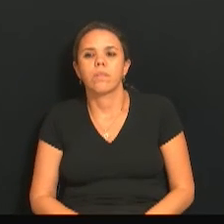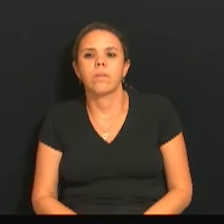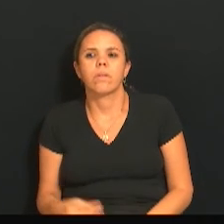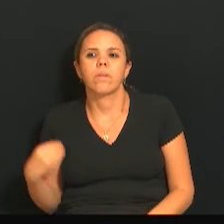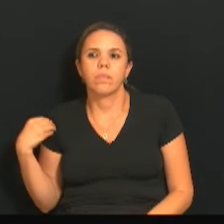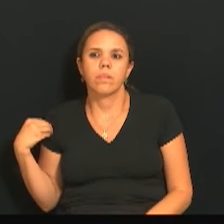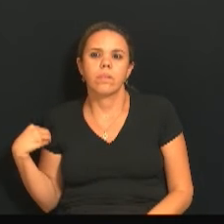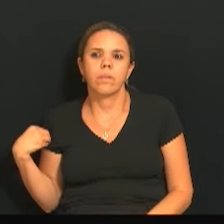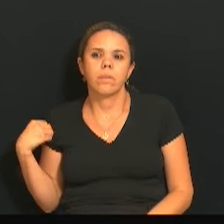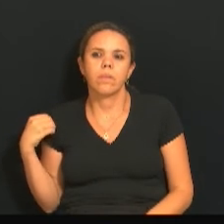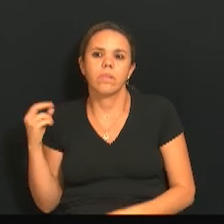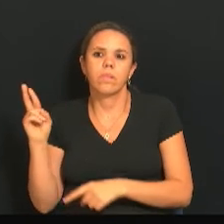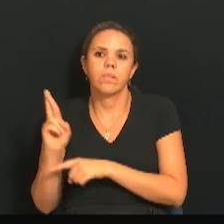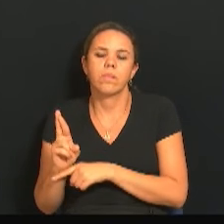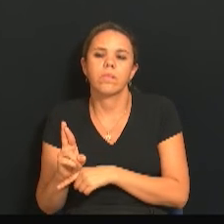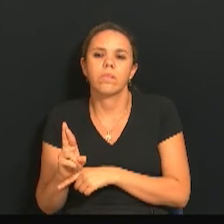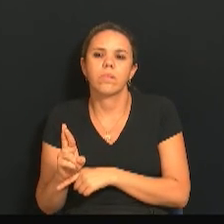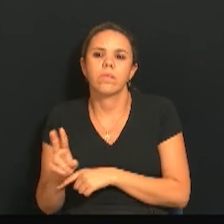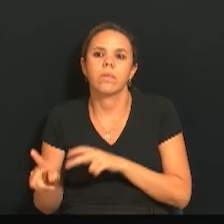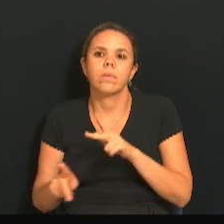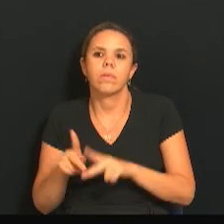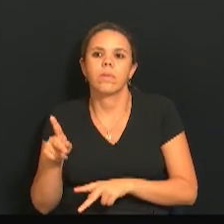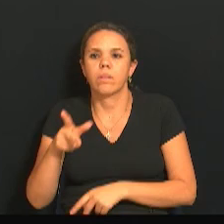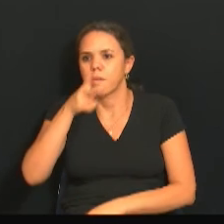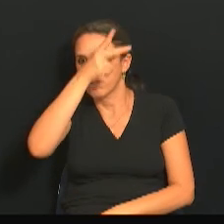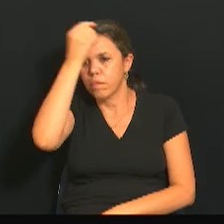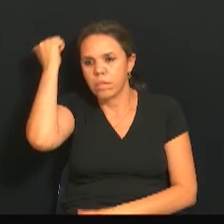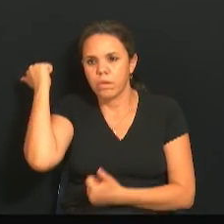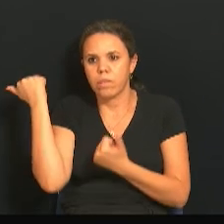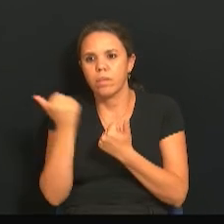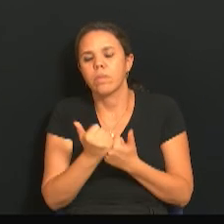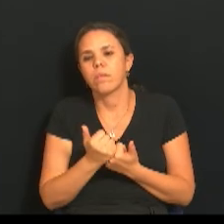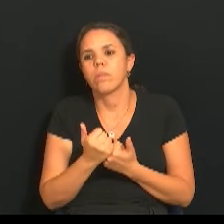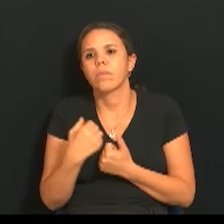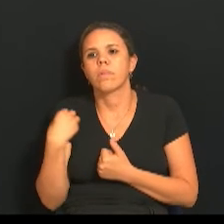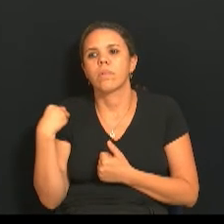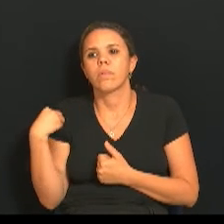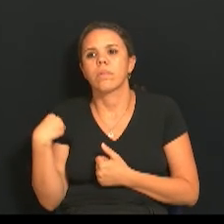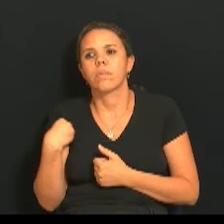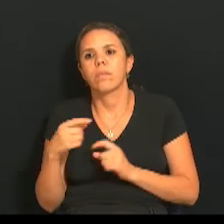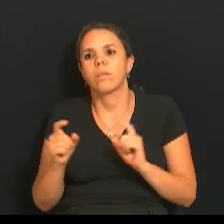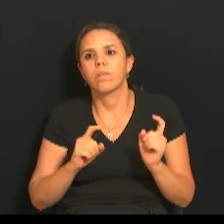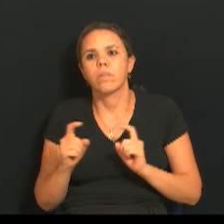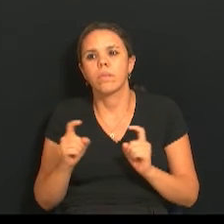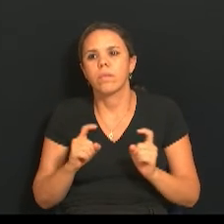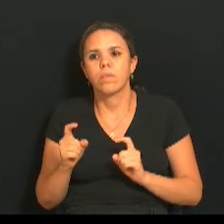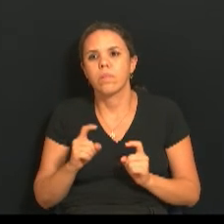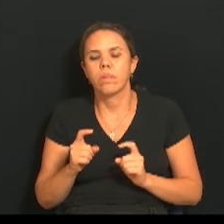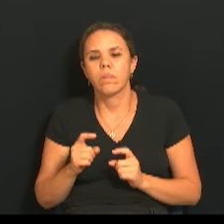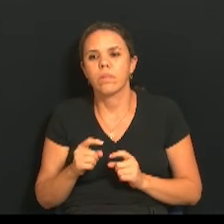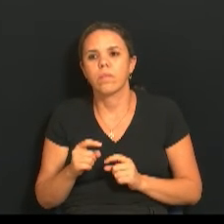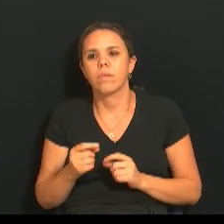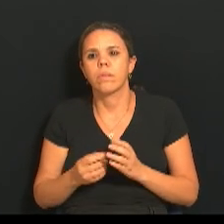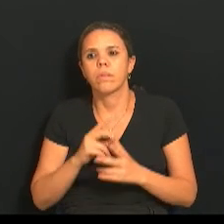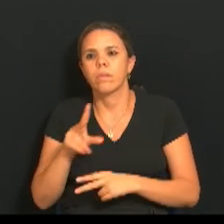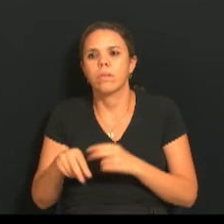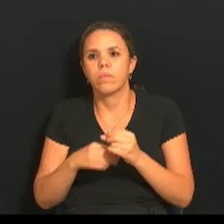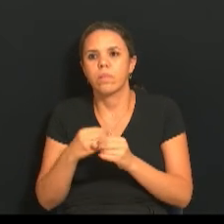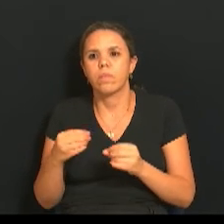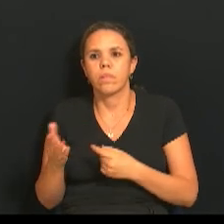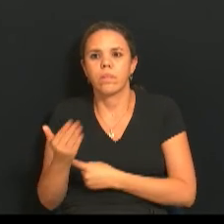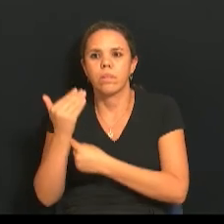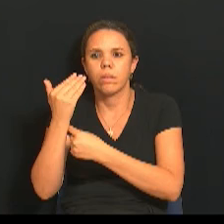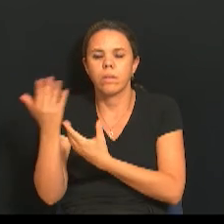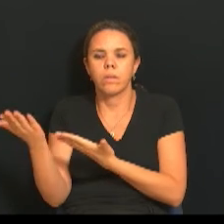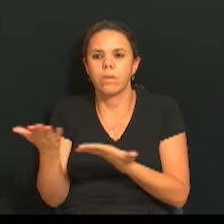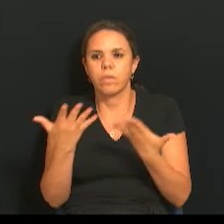estava representando aí o prefeito numa reunião do Prêmio de Inovação, que nós recebemos